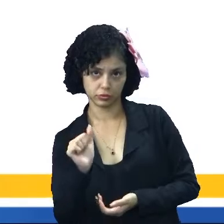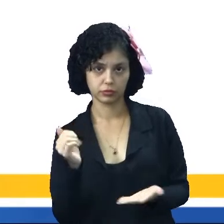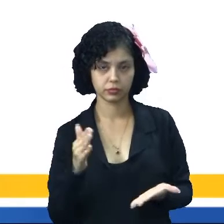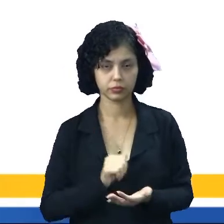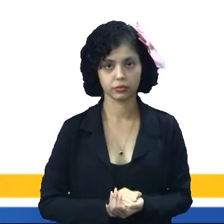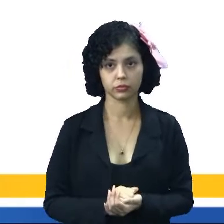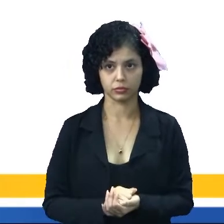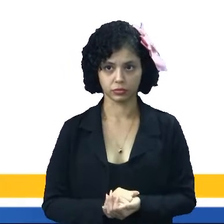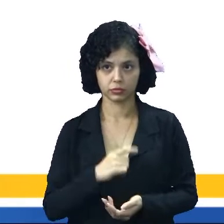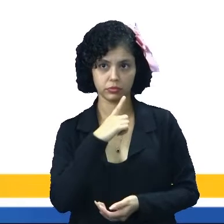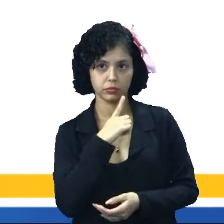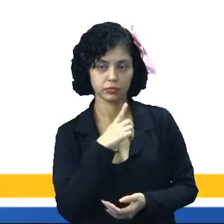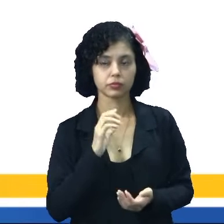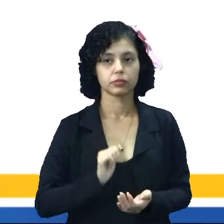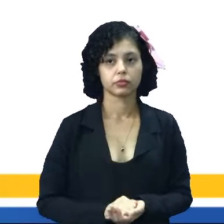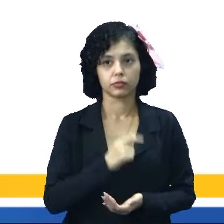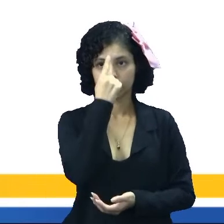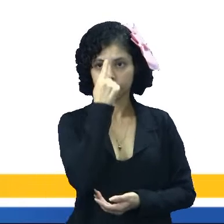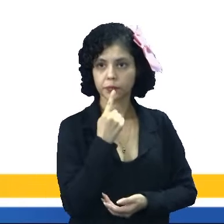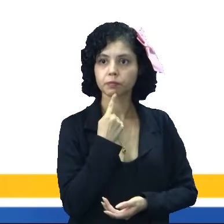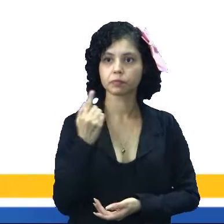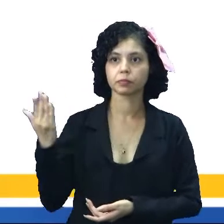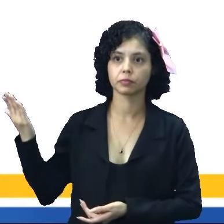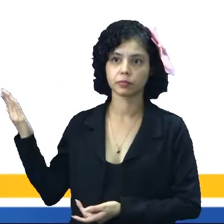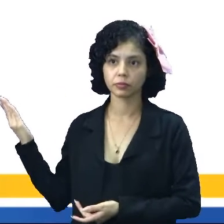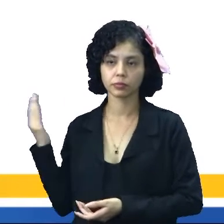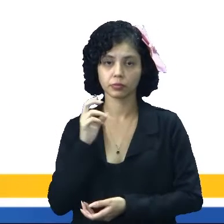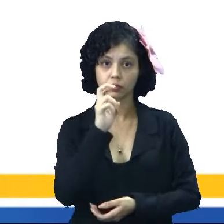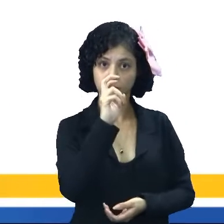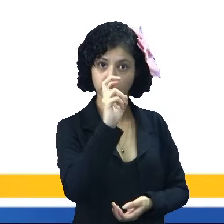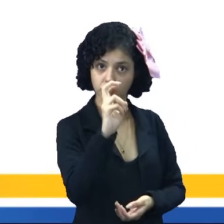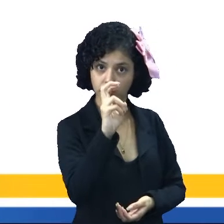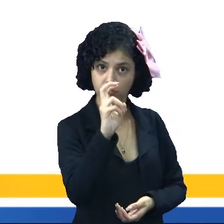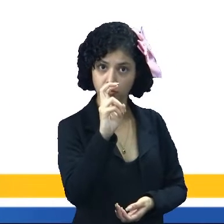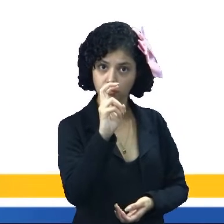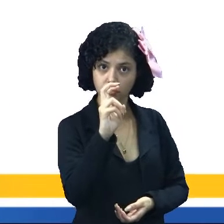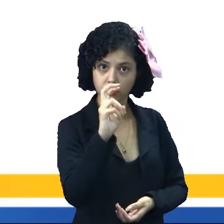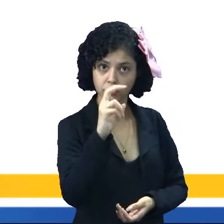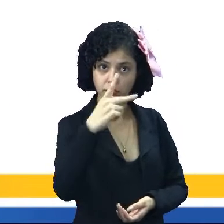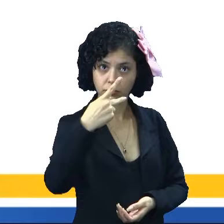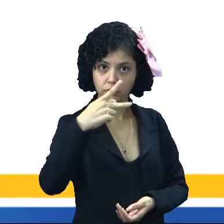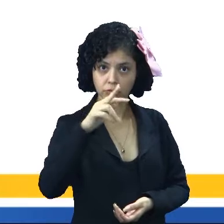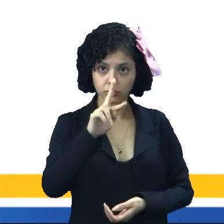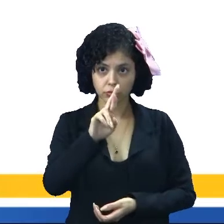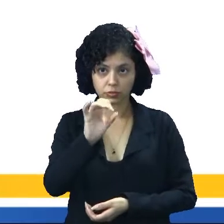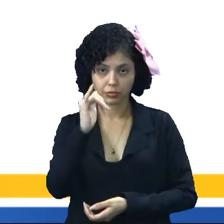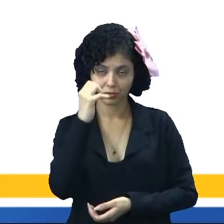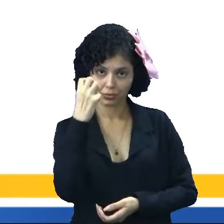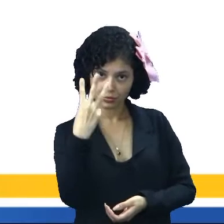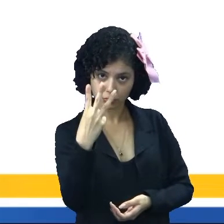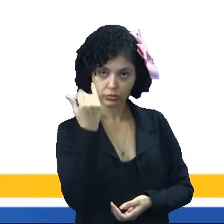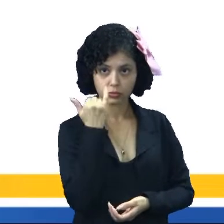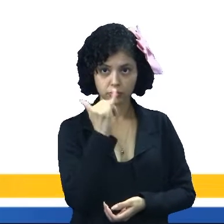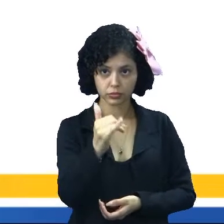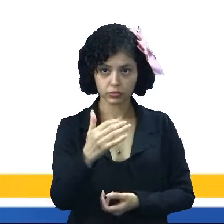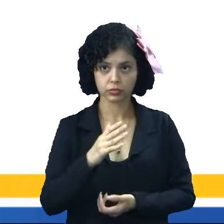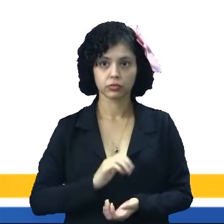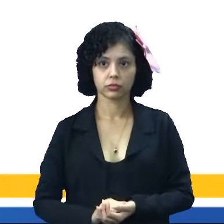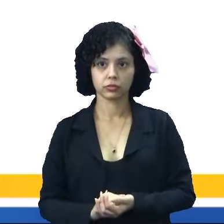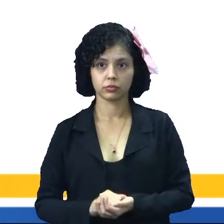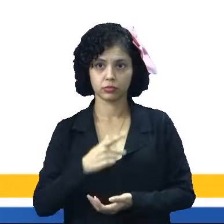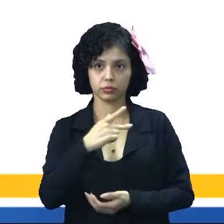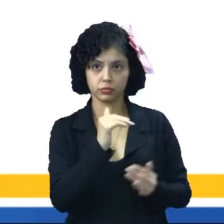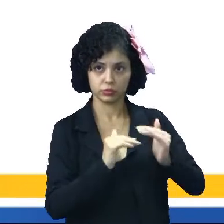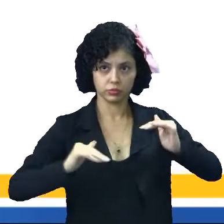Observe que na figura do cátion, eu tenho aí 5 prótons e 3 elétrons, ou seja, o número de prótons